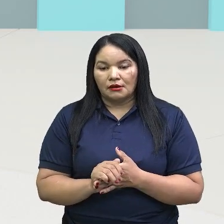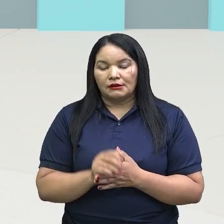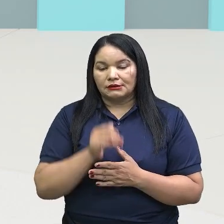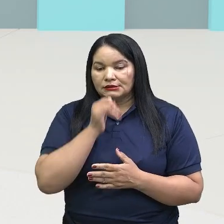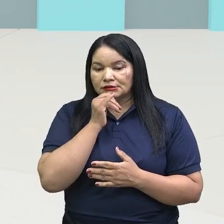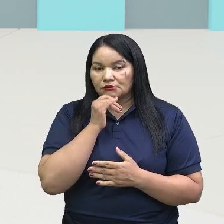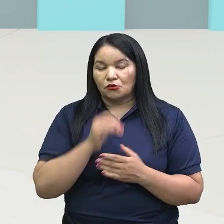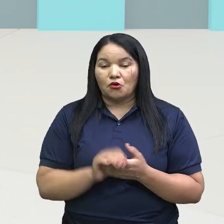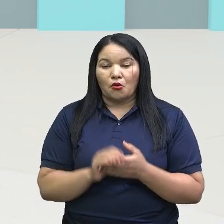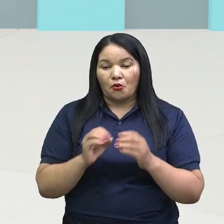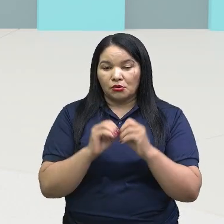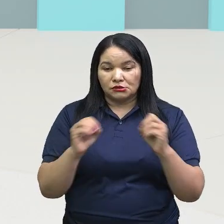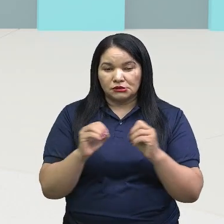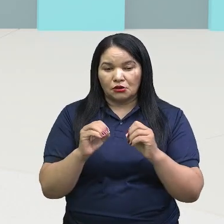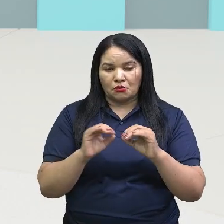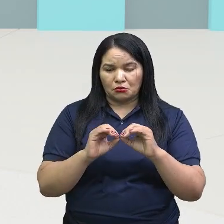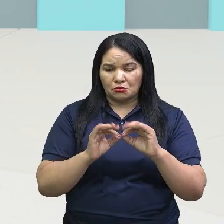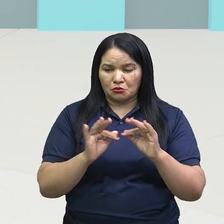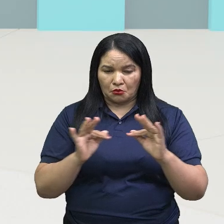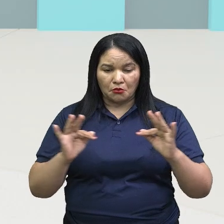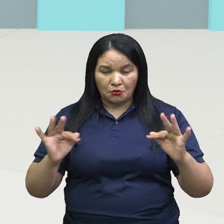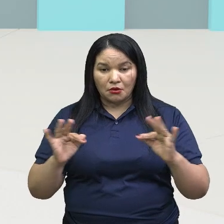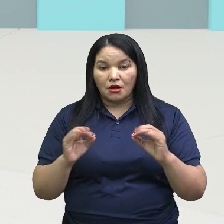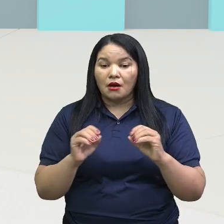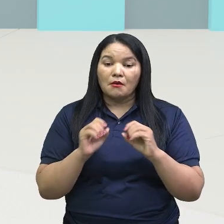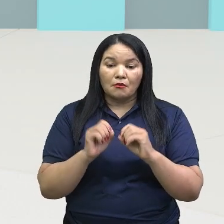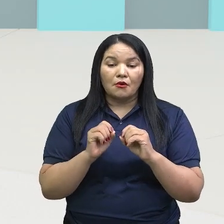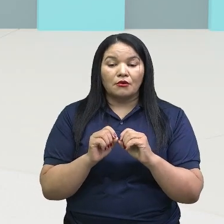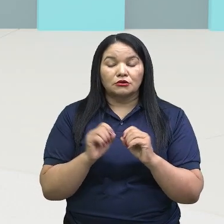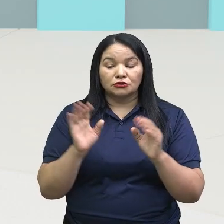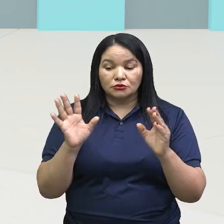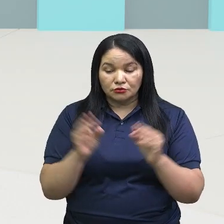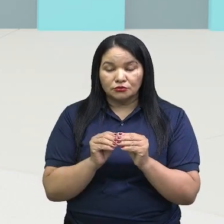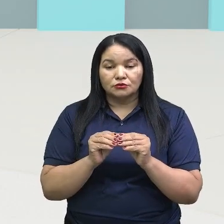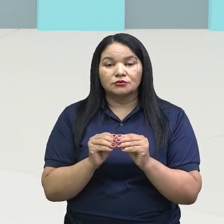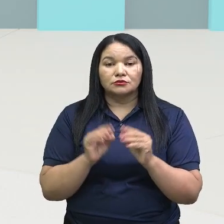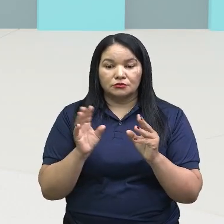bem longas, né, nós podemos reduzir elas em